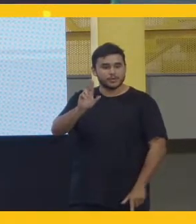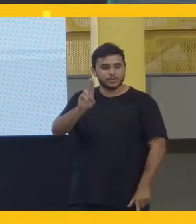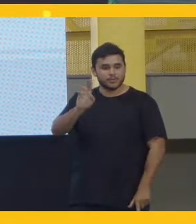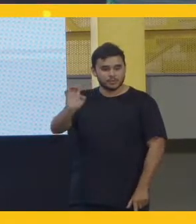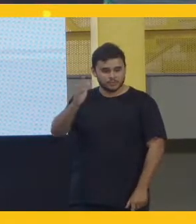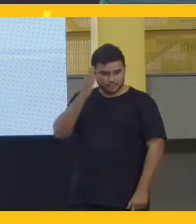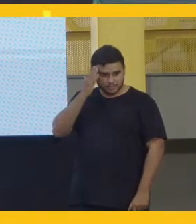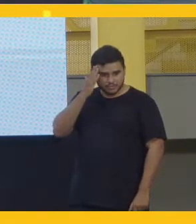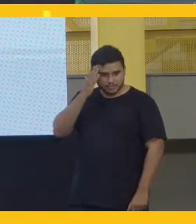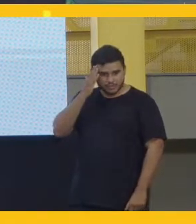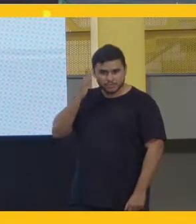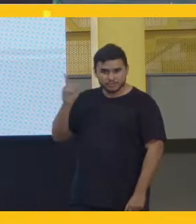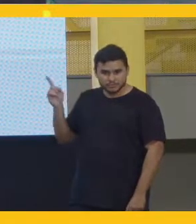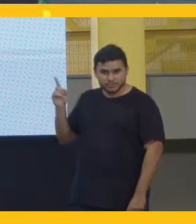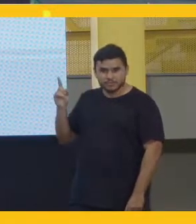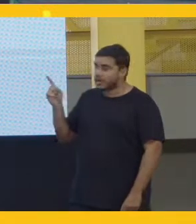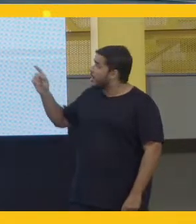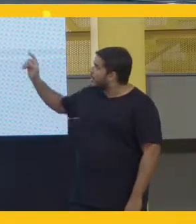ele. Magenta.